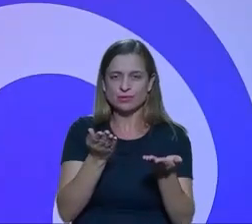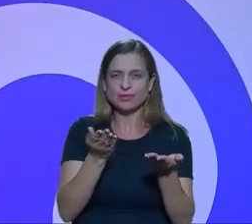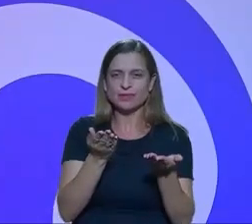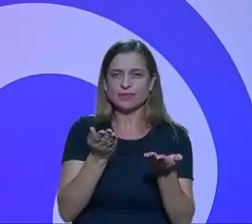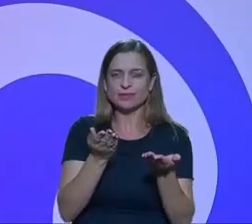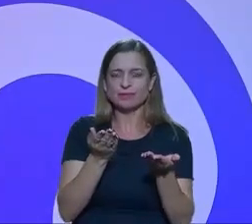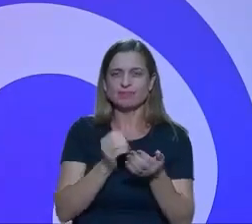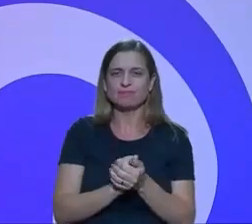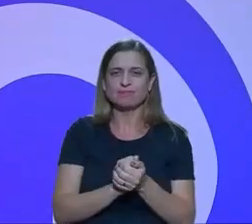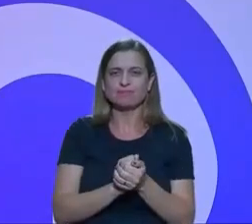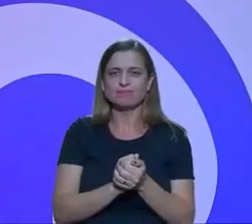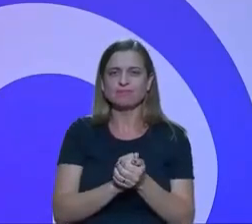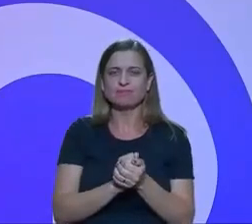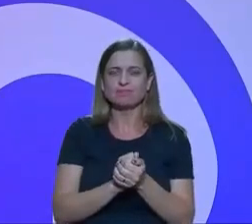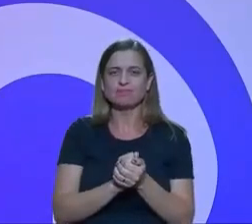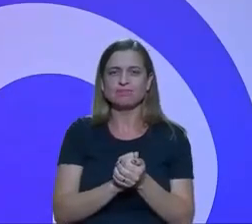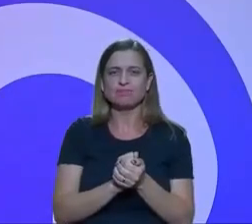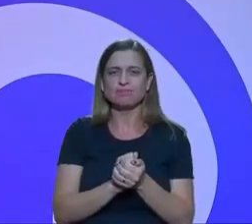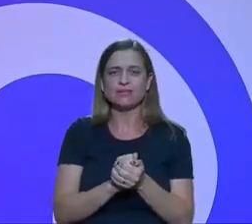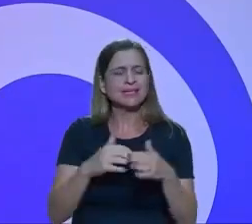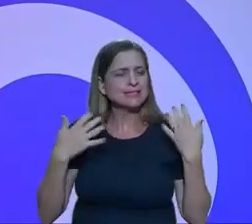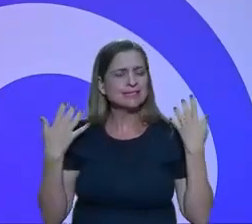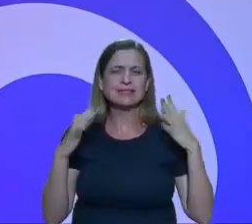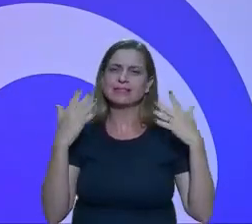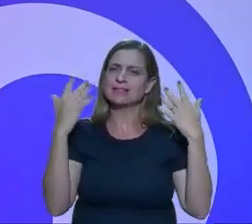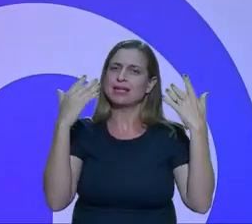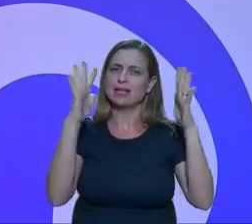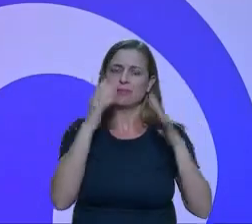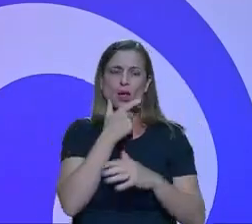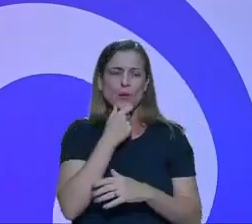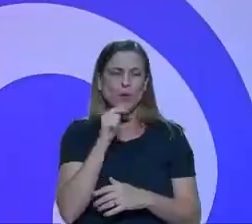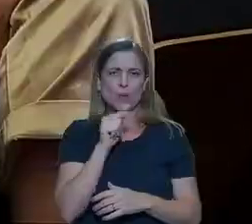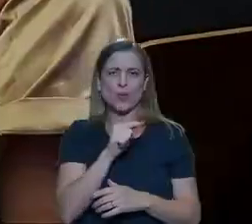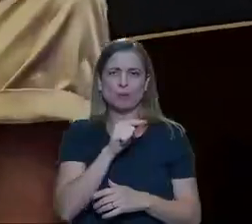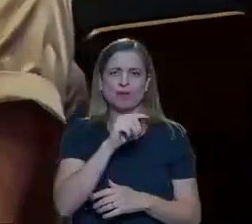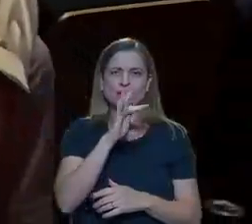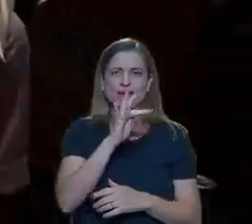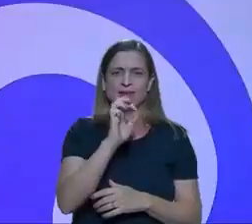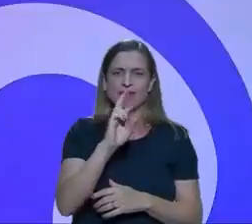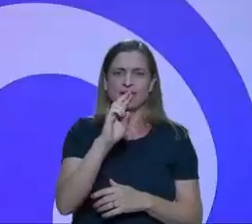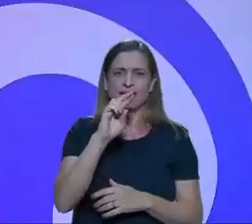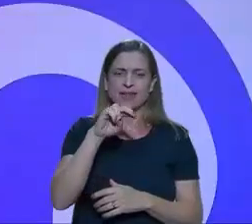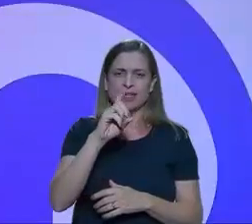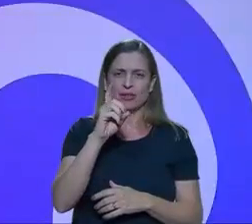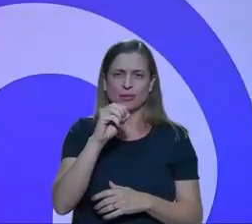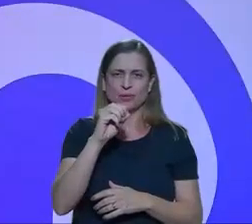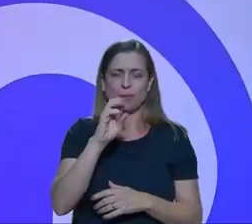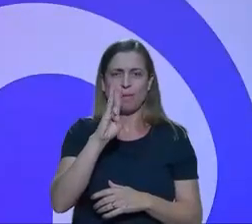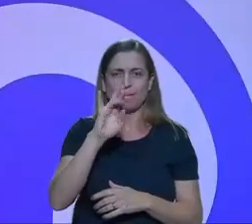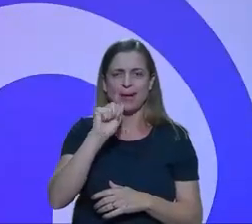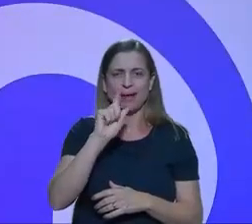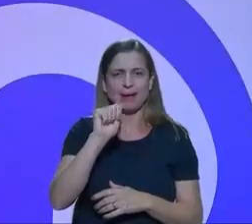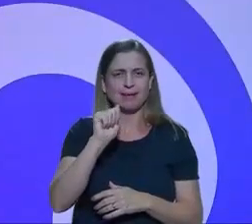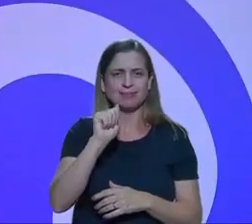que, Fernando, celebrar Fernando Braga é celebrar a própria Araxá.